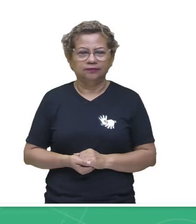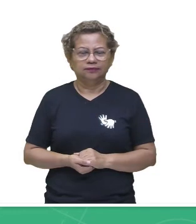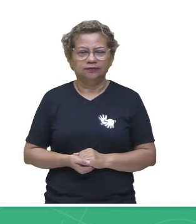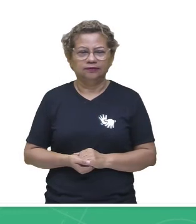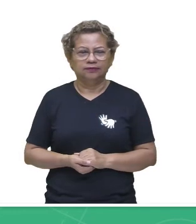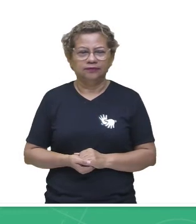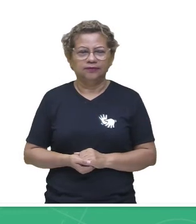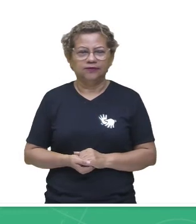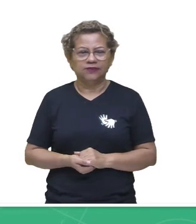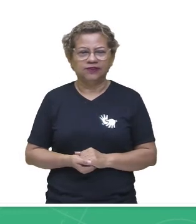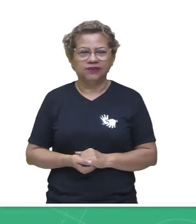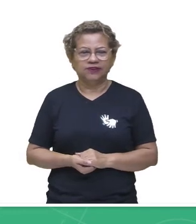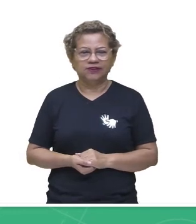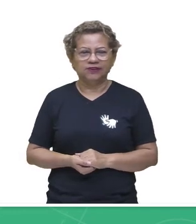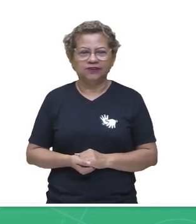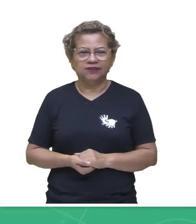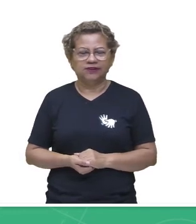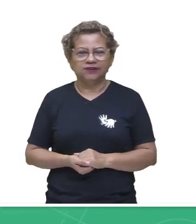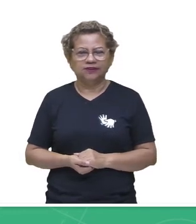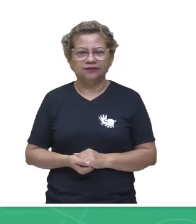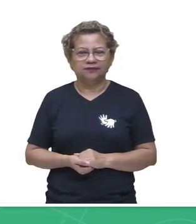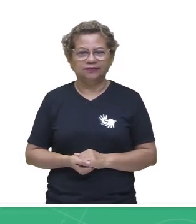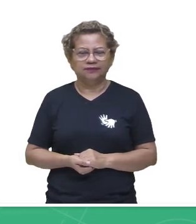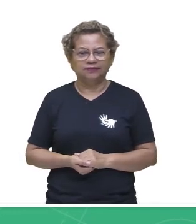Alternativa D.